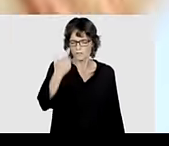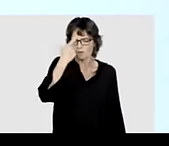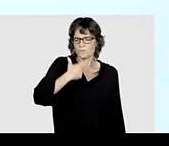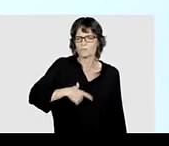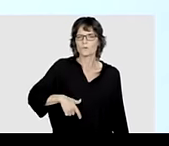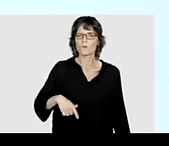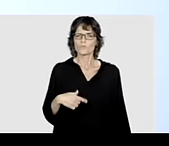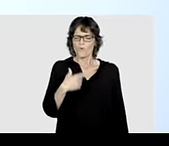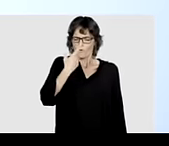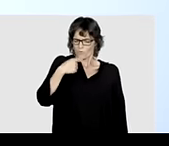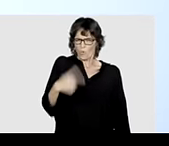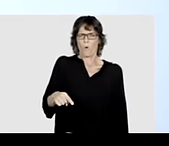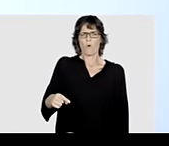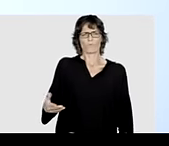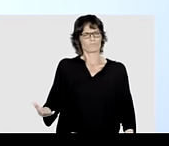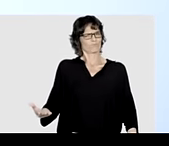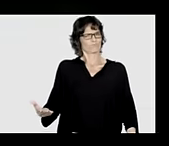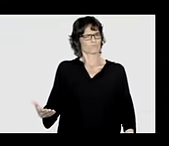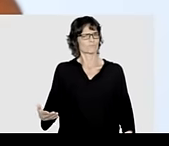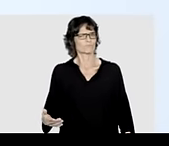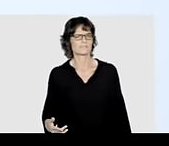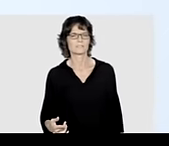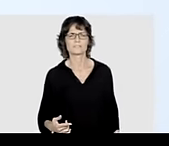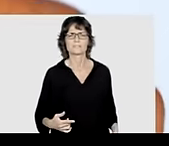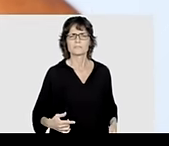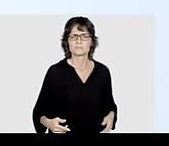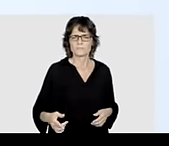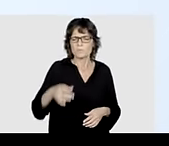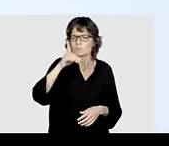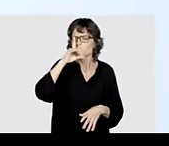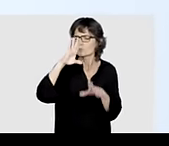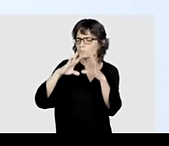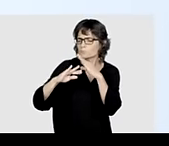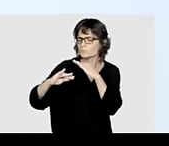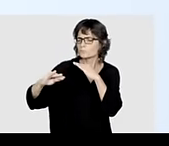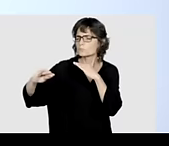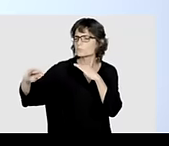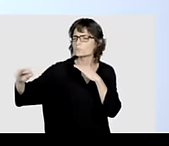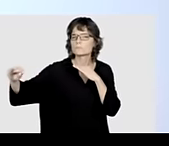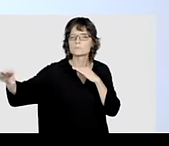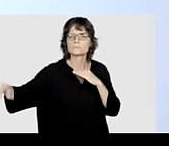Serei eu, só eu, que fica assim calado,